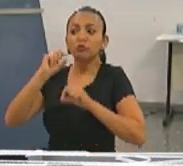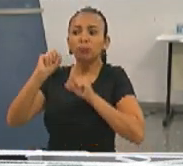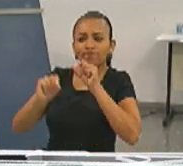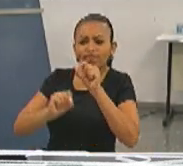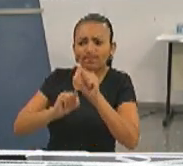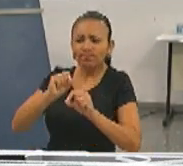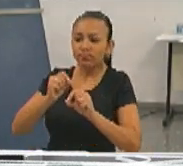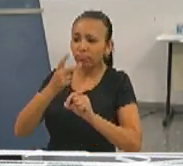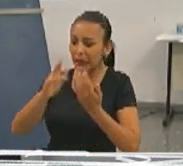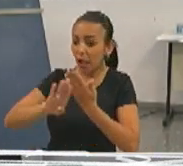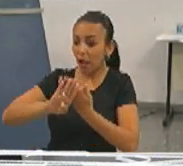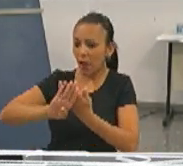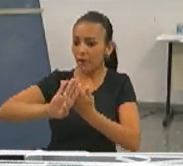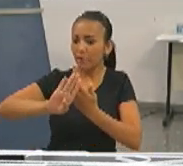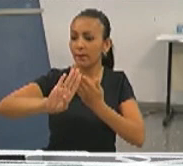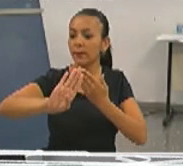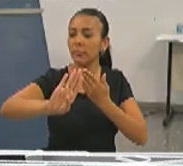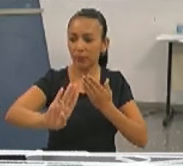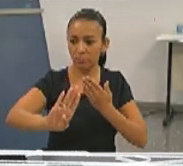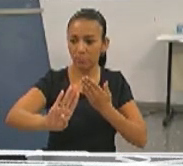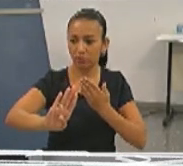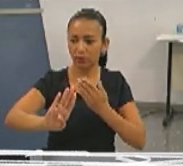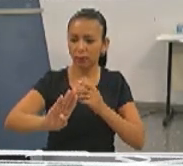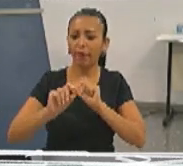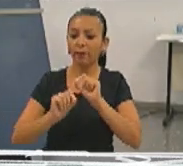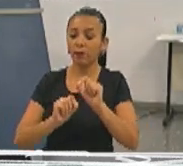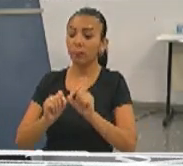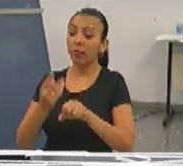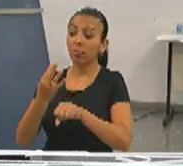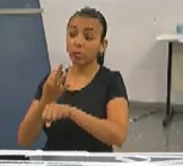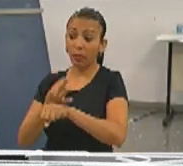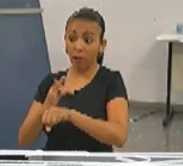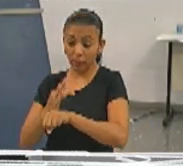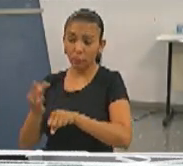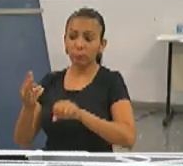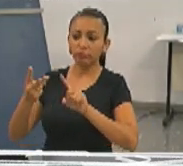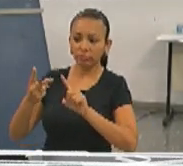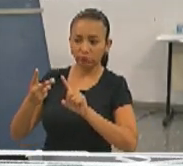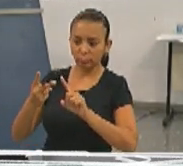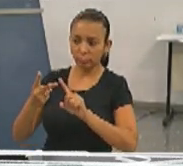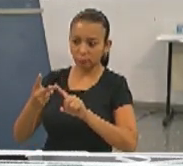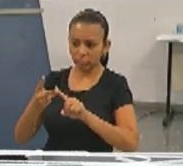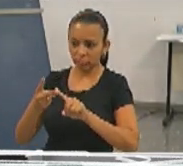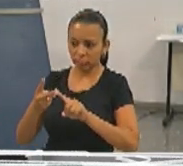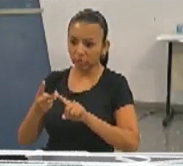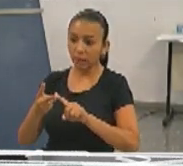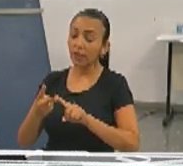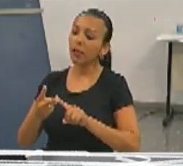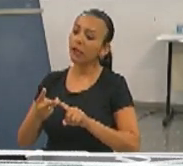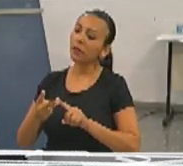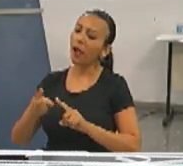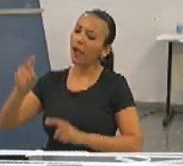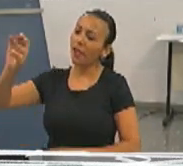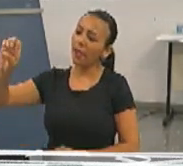um afastamento entre o técnico administrativo cedido à IBSER,